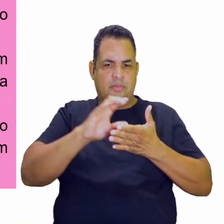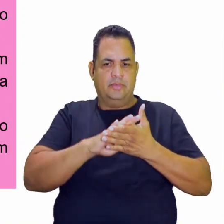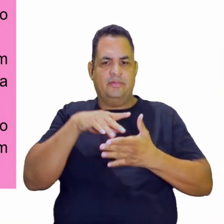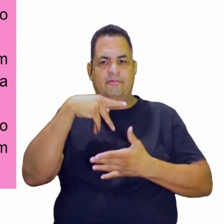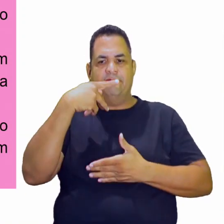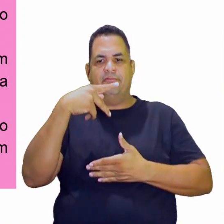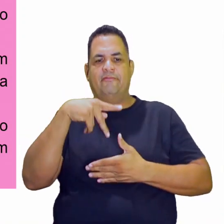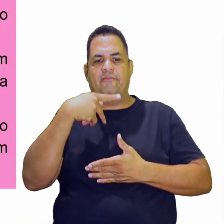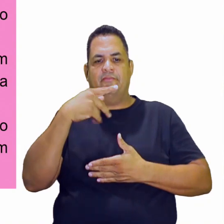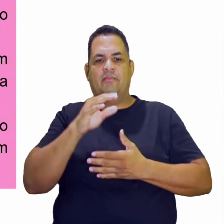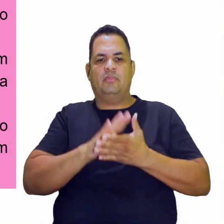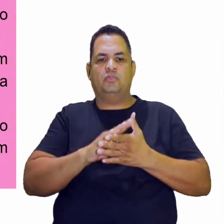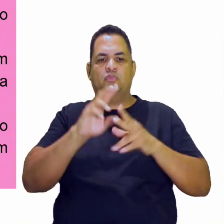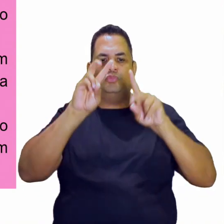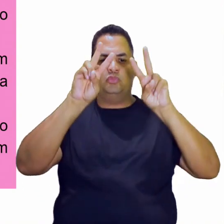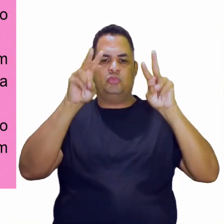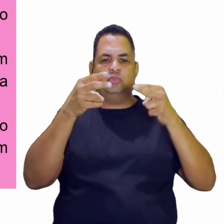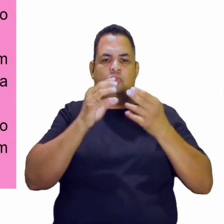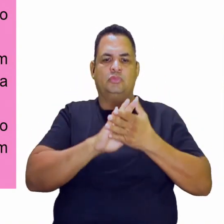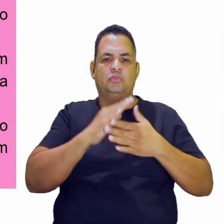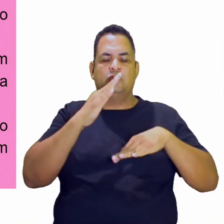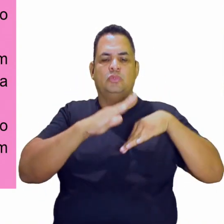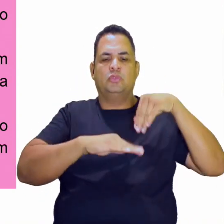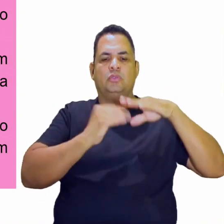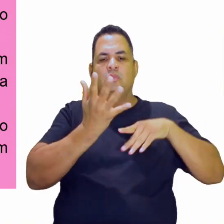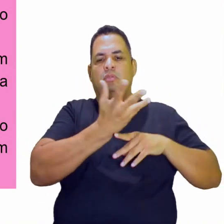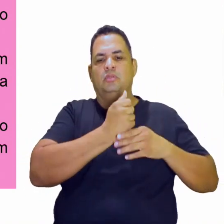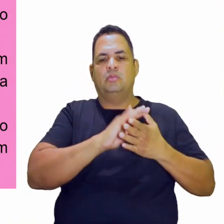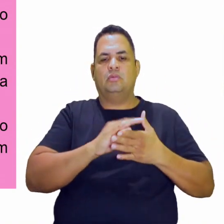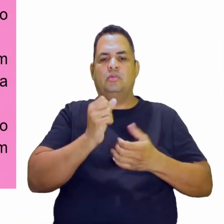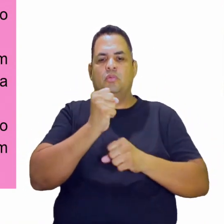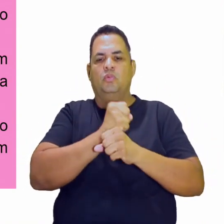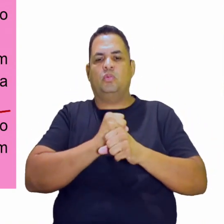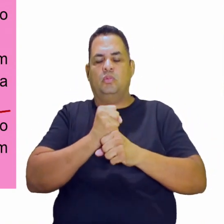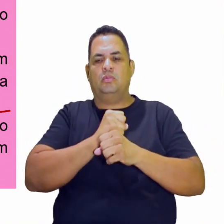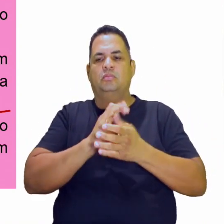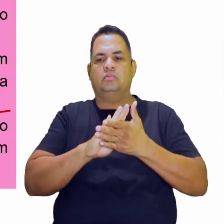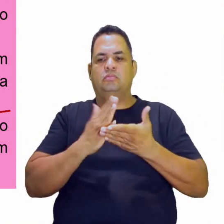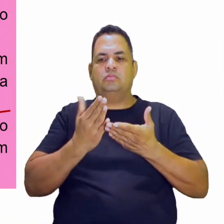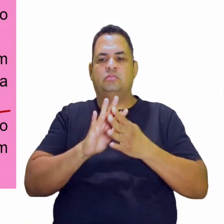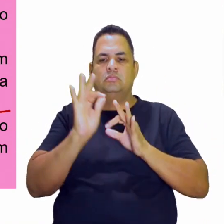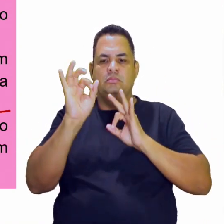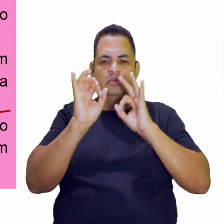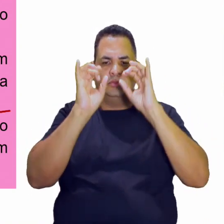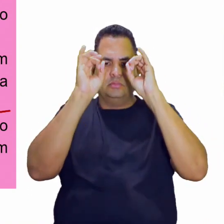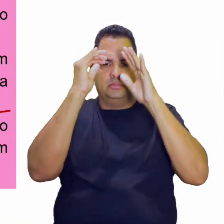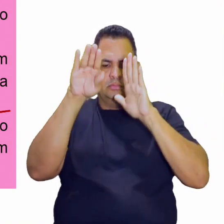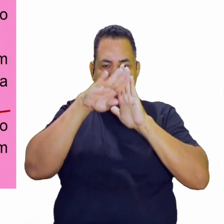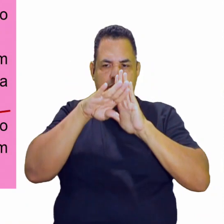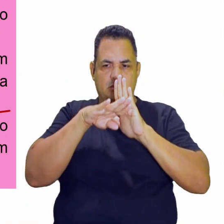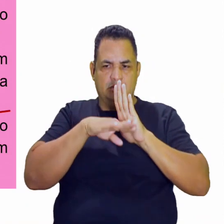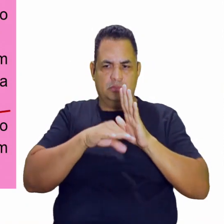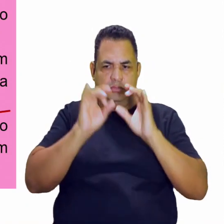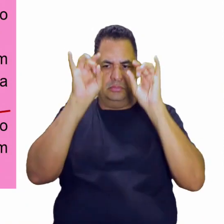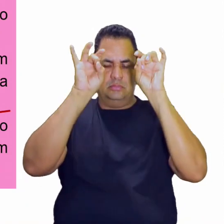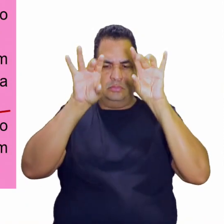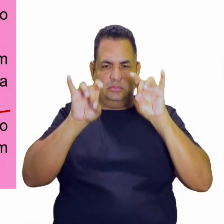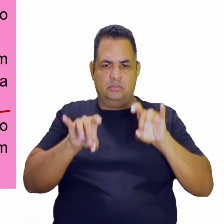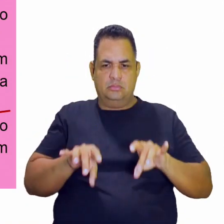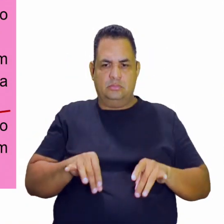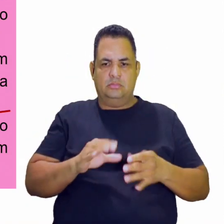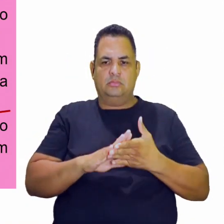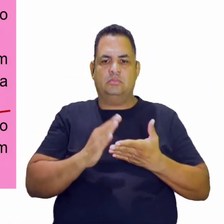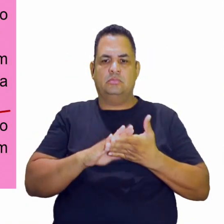falando o título da obra, o artista, o ano, tudo isso tem que ficar bem detalhado e salvar em PDF, para poder